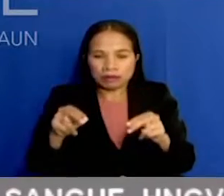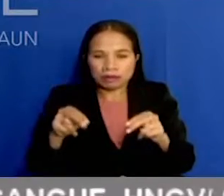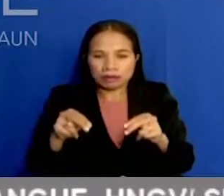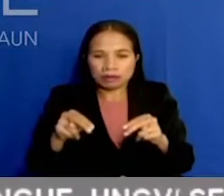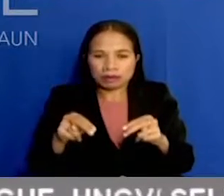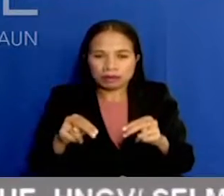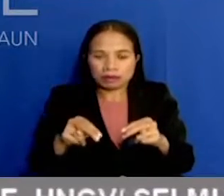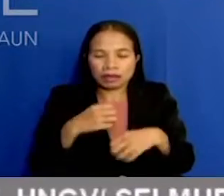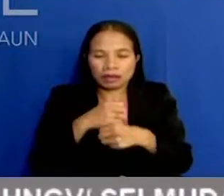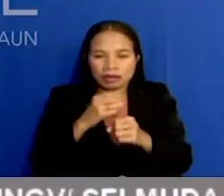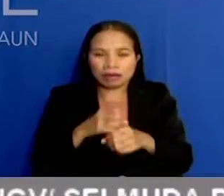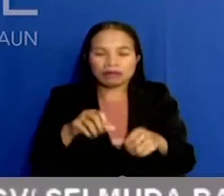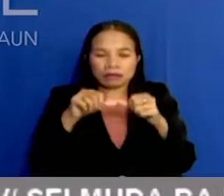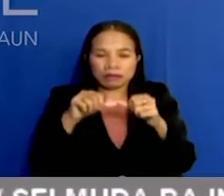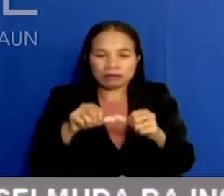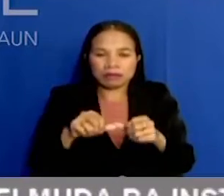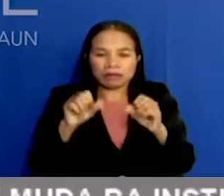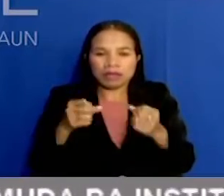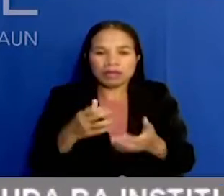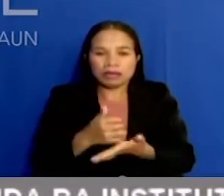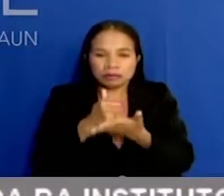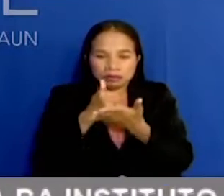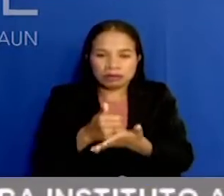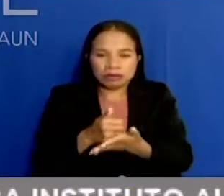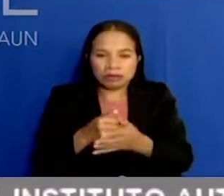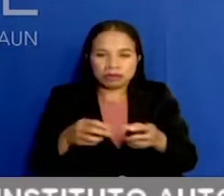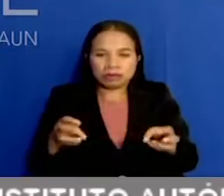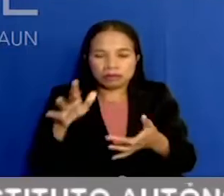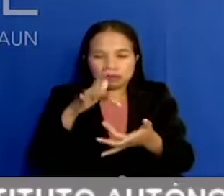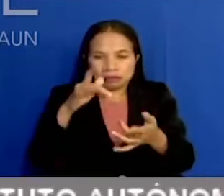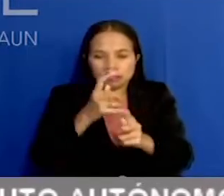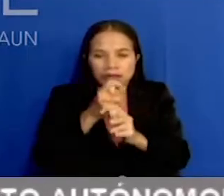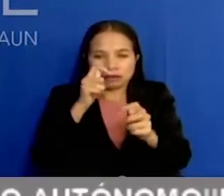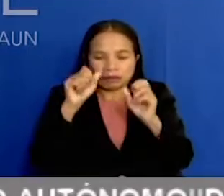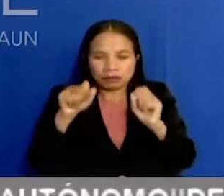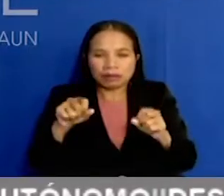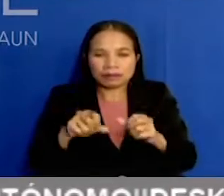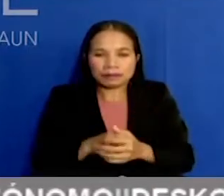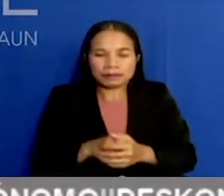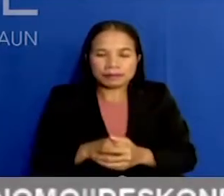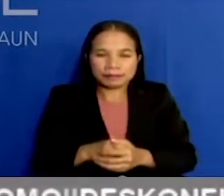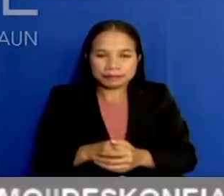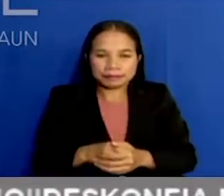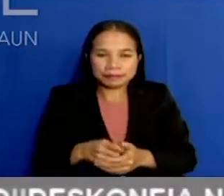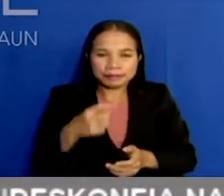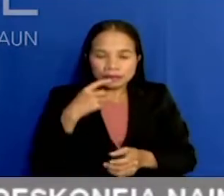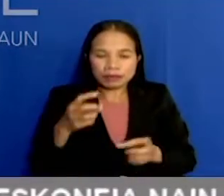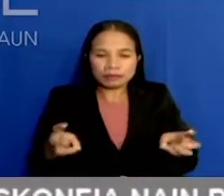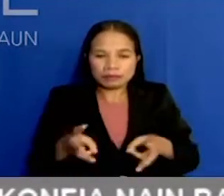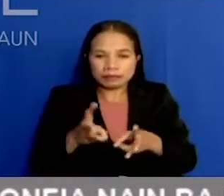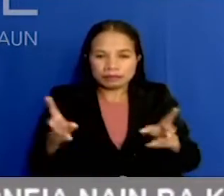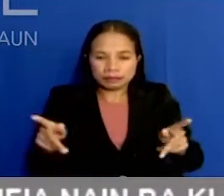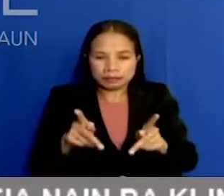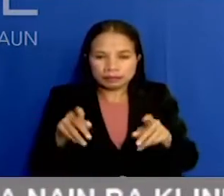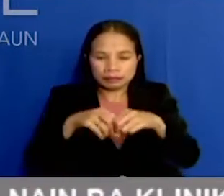imediat itu halor dalam para fasilitas movement itu be lau dia kelai reduce accident. Hatang kona be estrada publiku ne